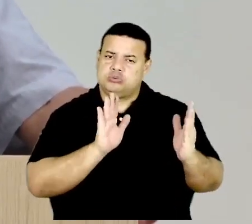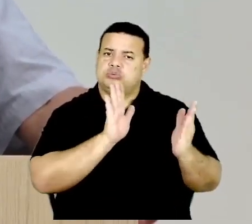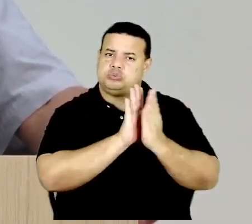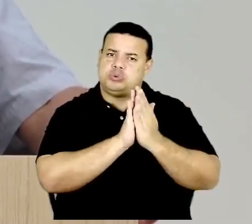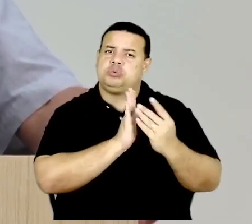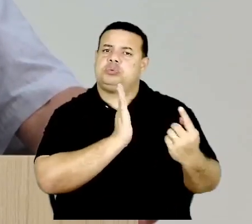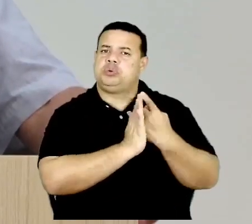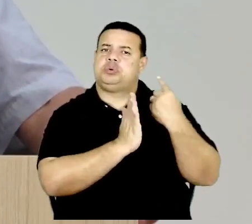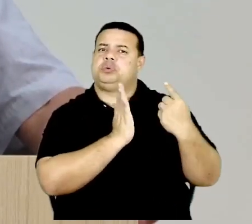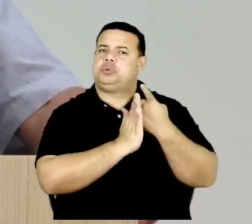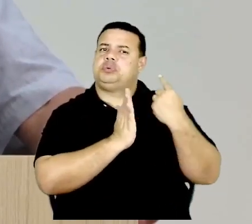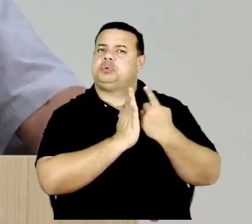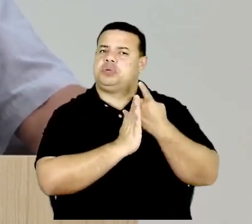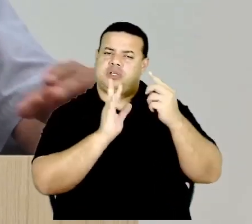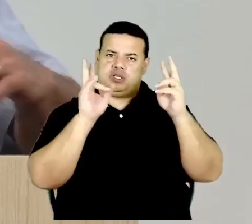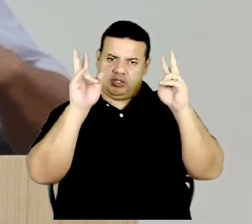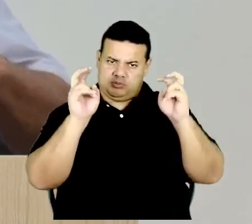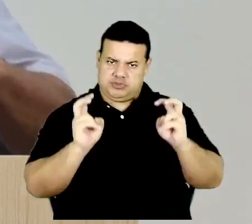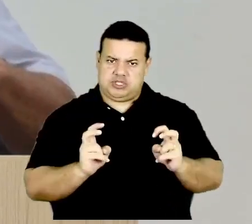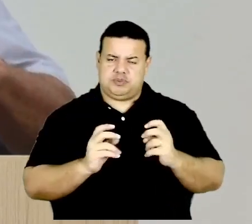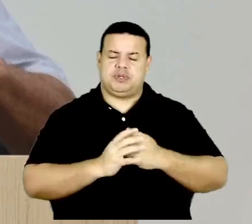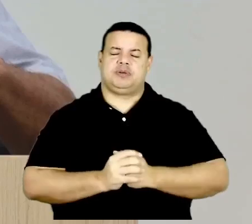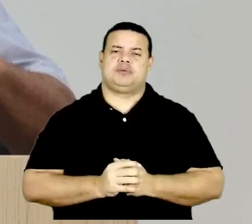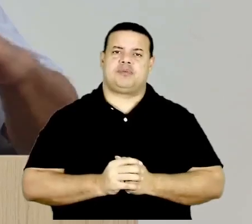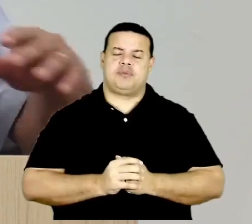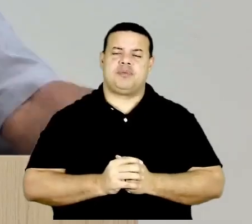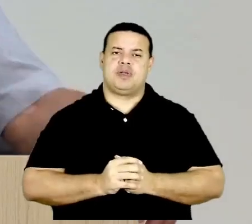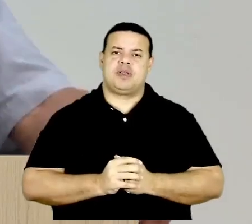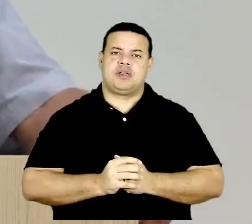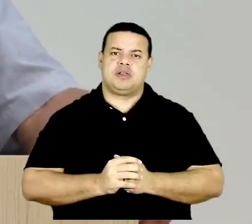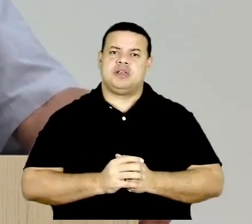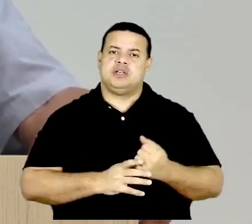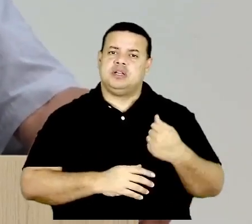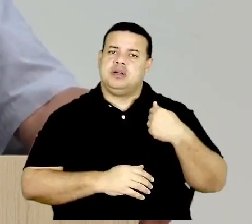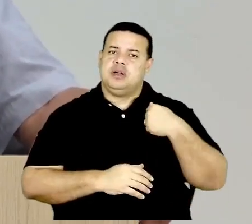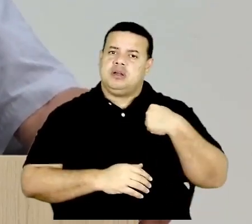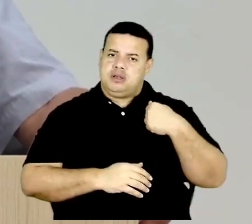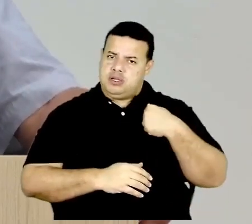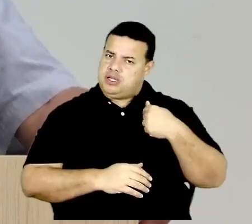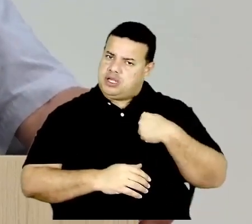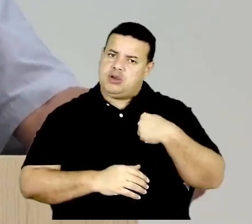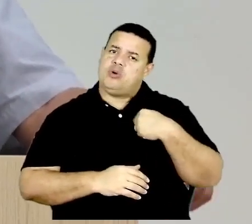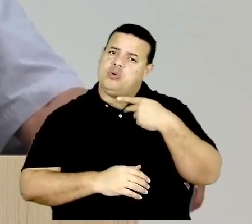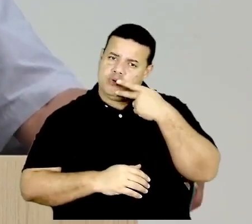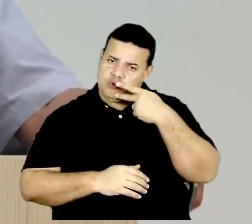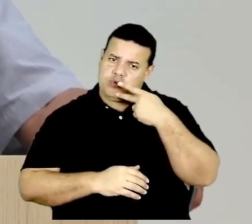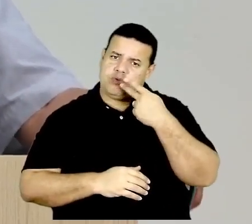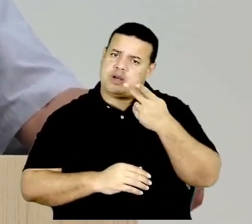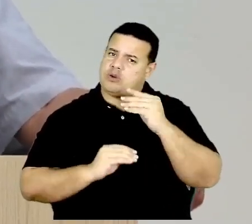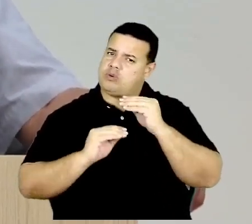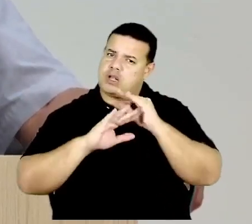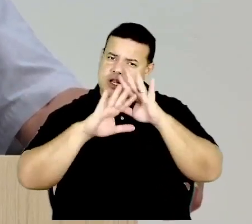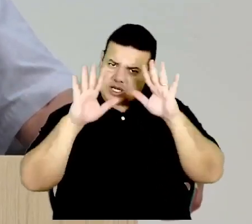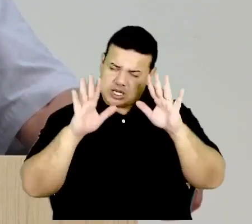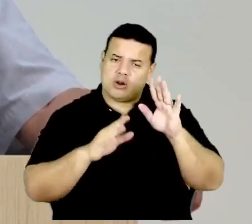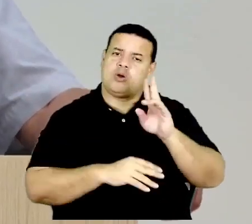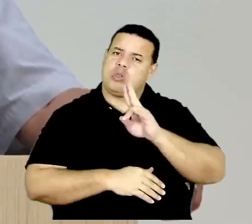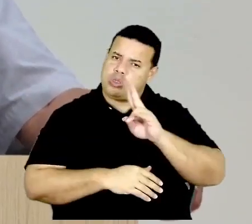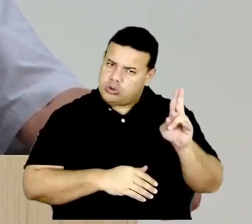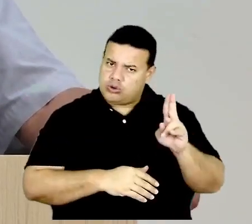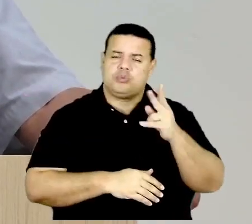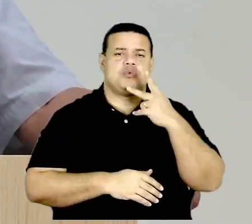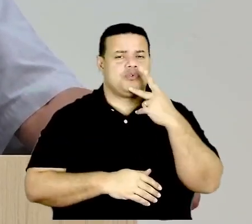relação a alguns assuntos. E eu sou bem franco, além do nome, eu sou muito franco naquilo que eu